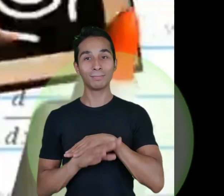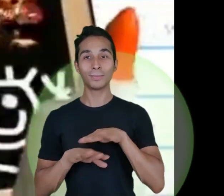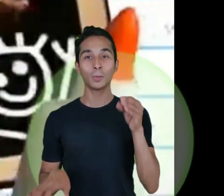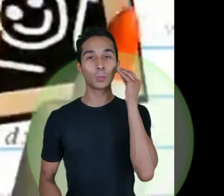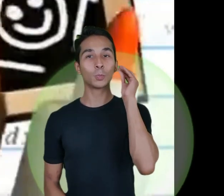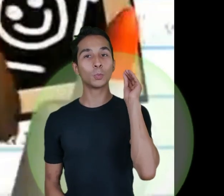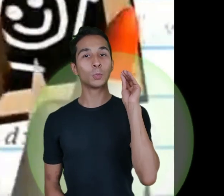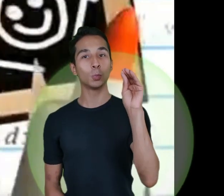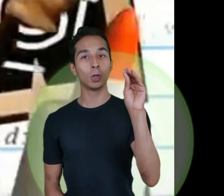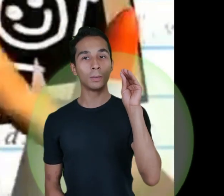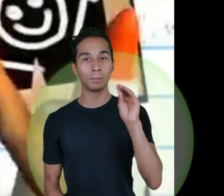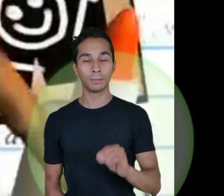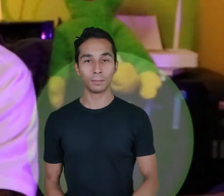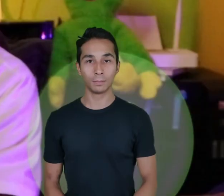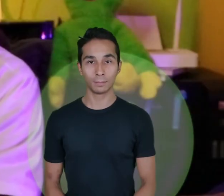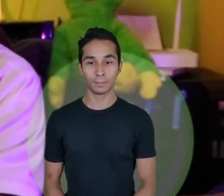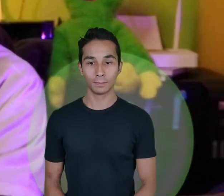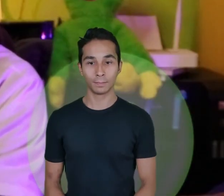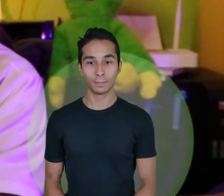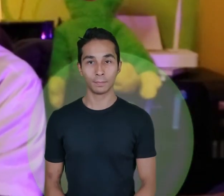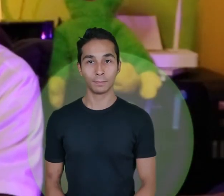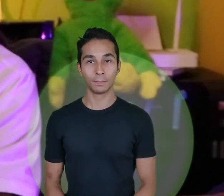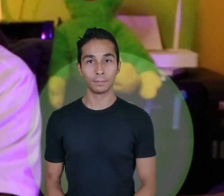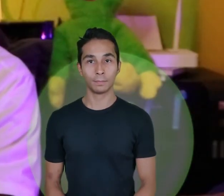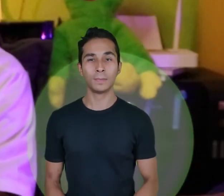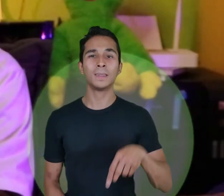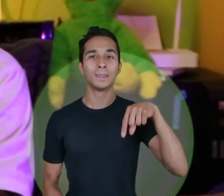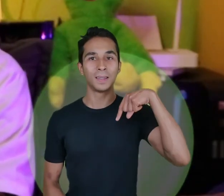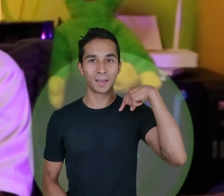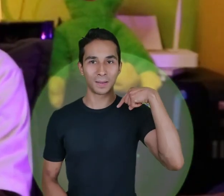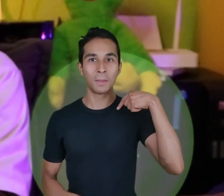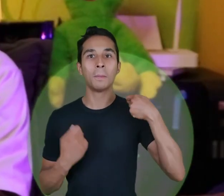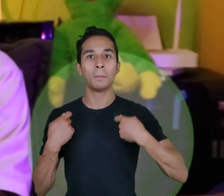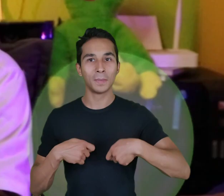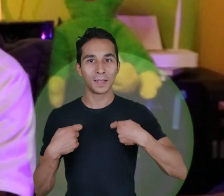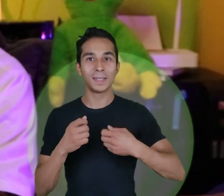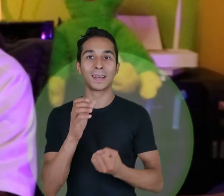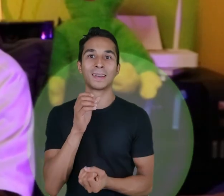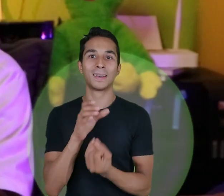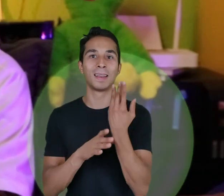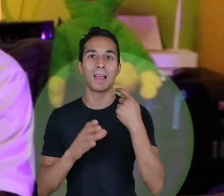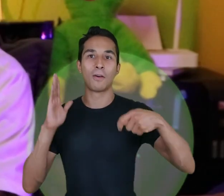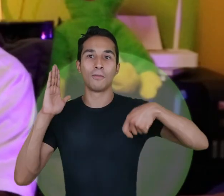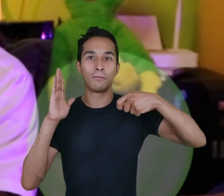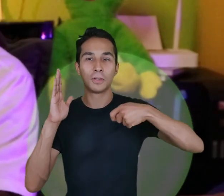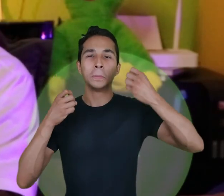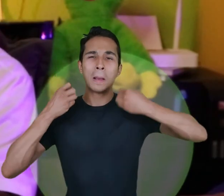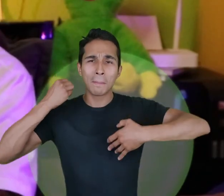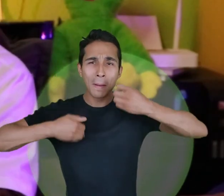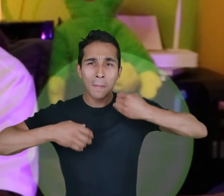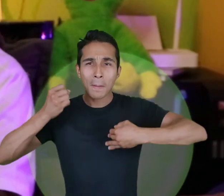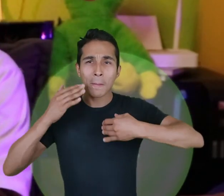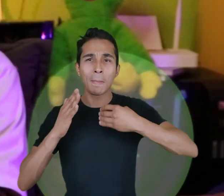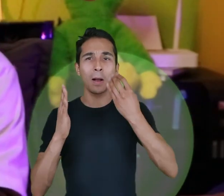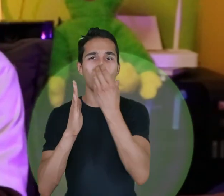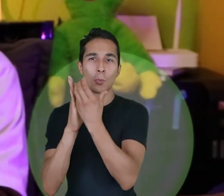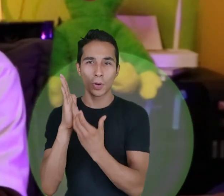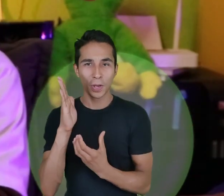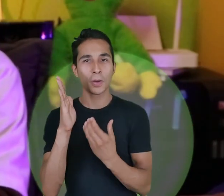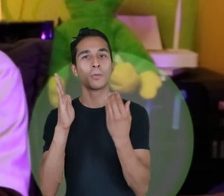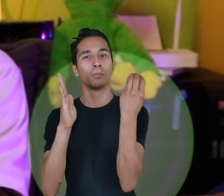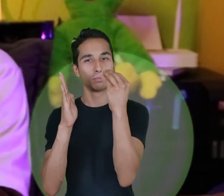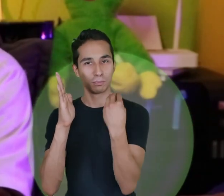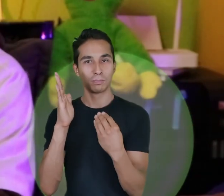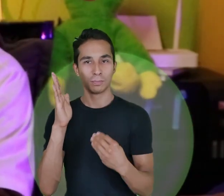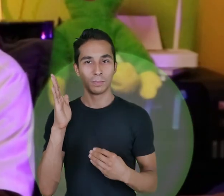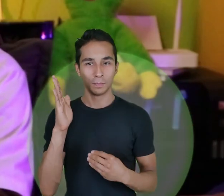É isso, um beijo da Anitta. Acho que a gente poderia fazer um vídeo só sobre currículo e portfólio, né? Sobre como é importante isso para o mercado, não tem como a gente se estender